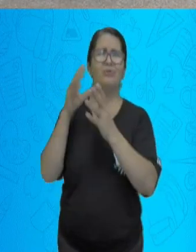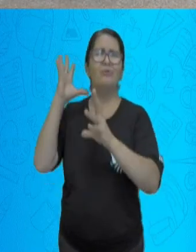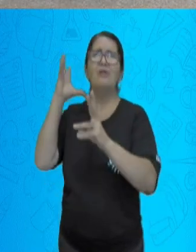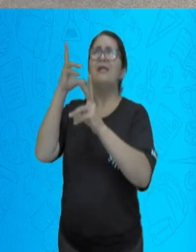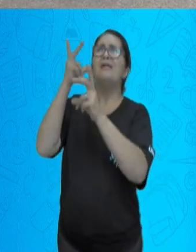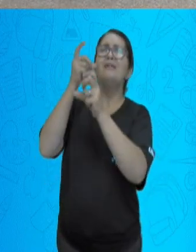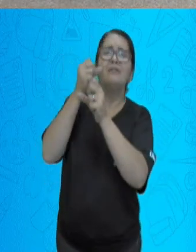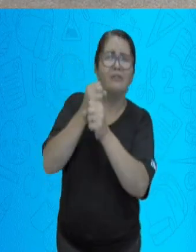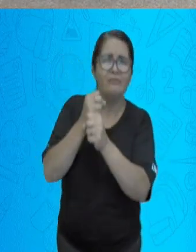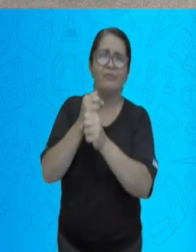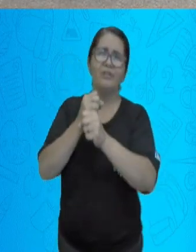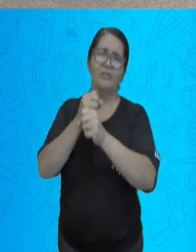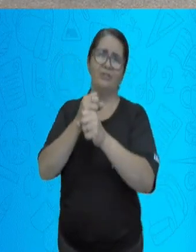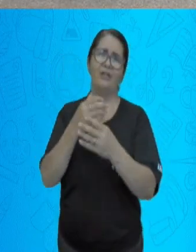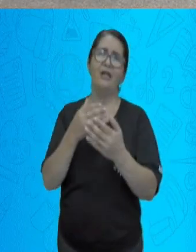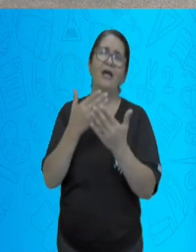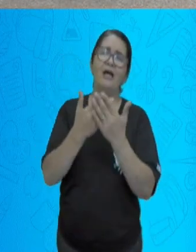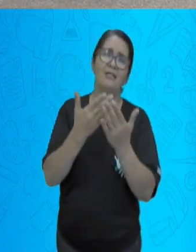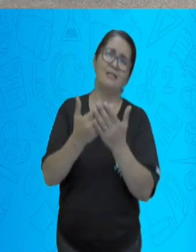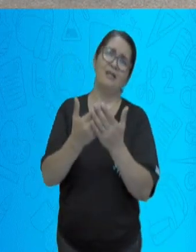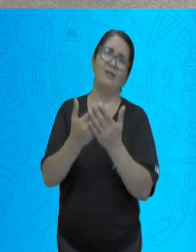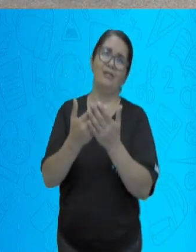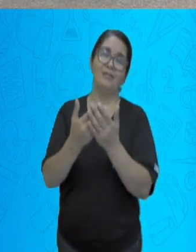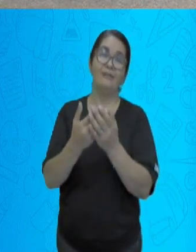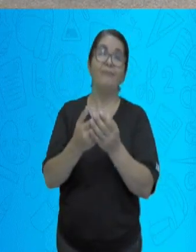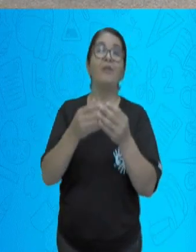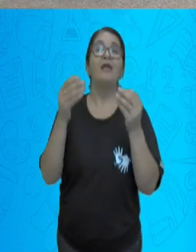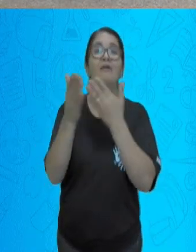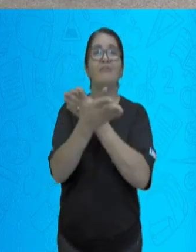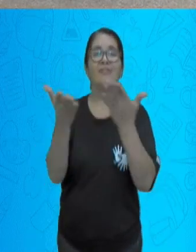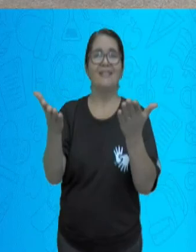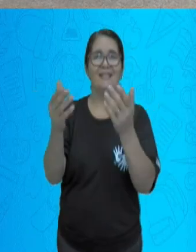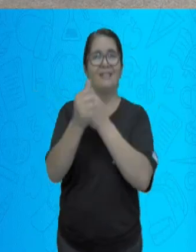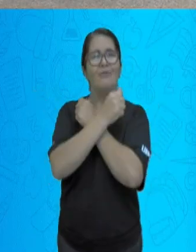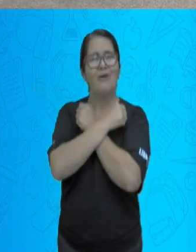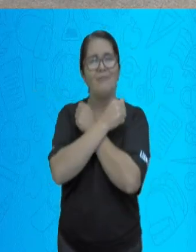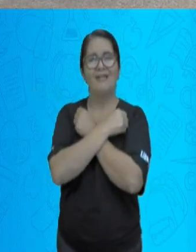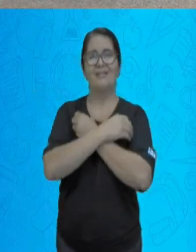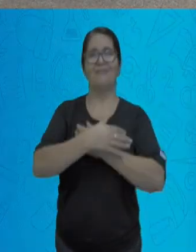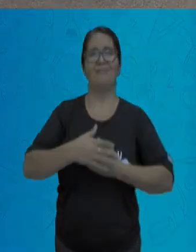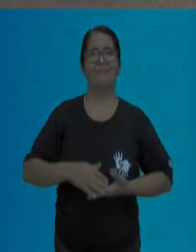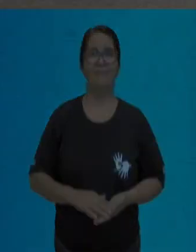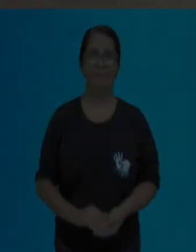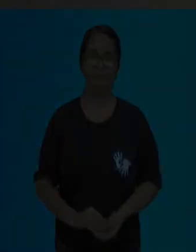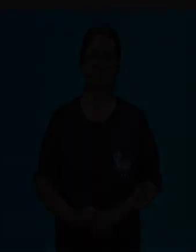as aulas, faça suas anotações. Espero você na próxima aula. Um abraço.